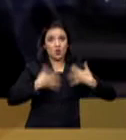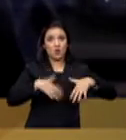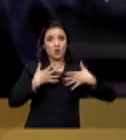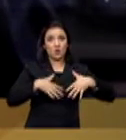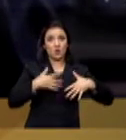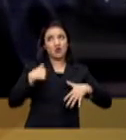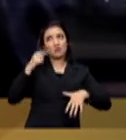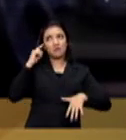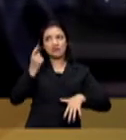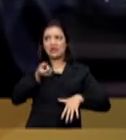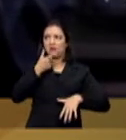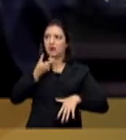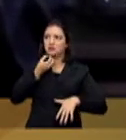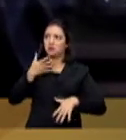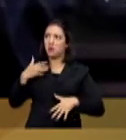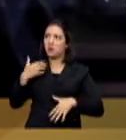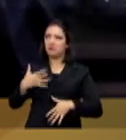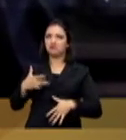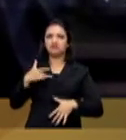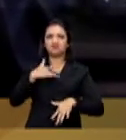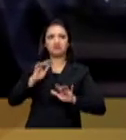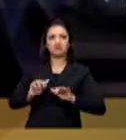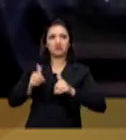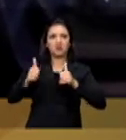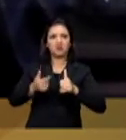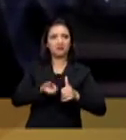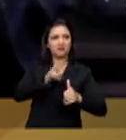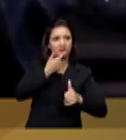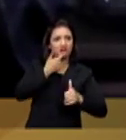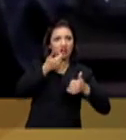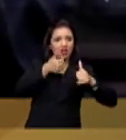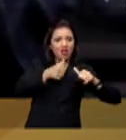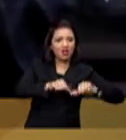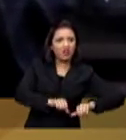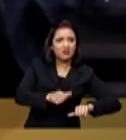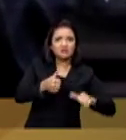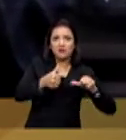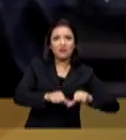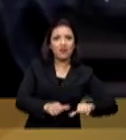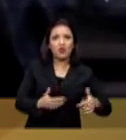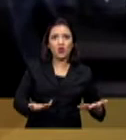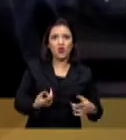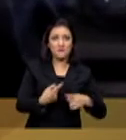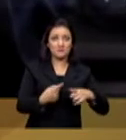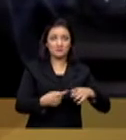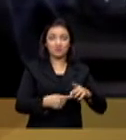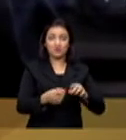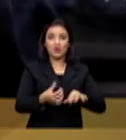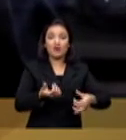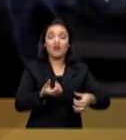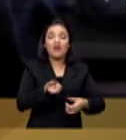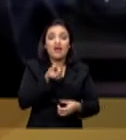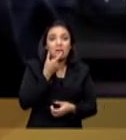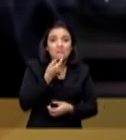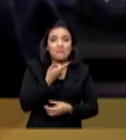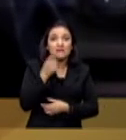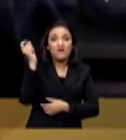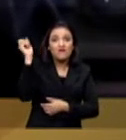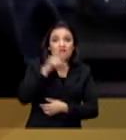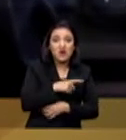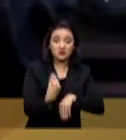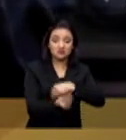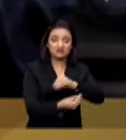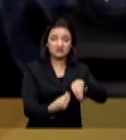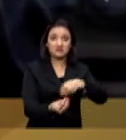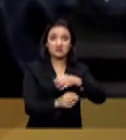se tratando. Portanto, as situações são bastante diferentes e